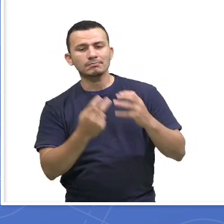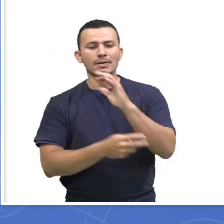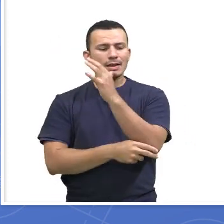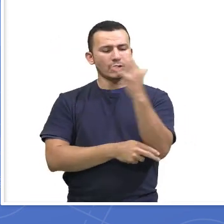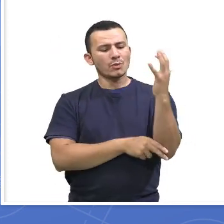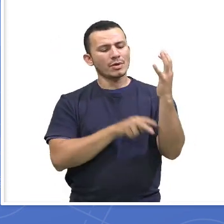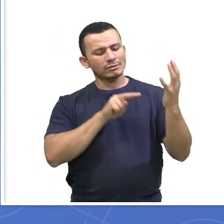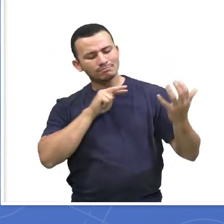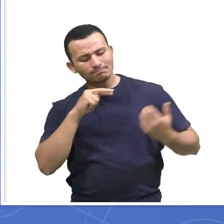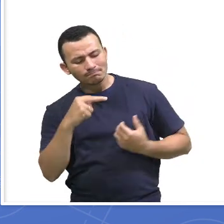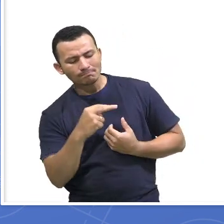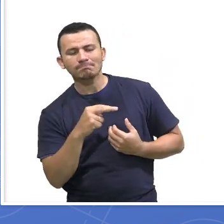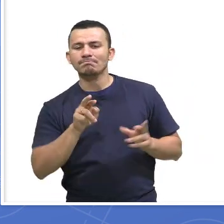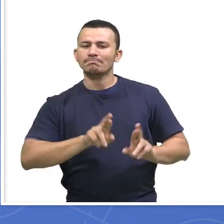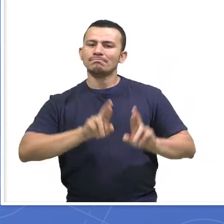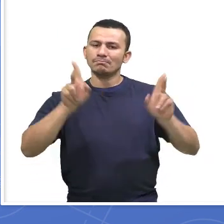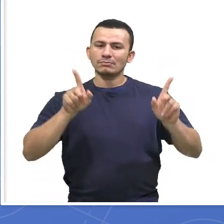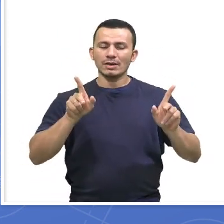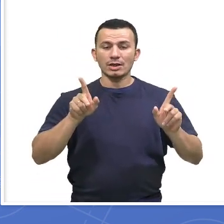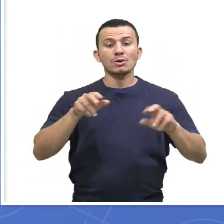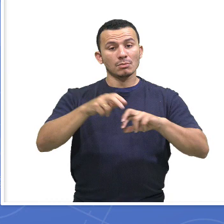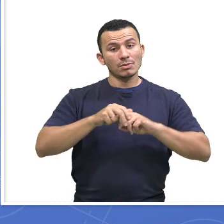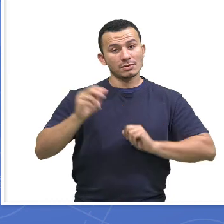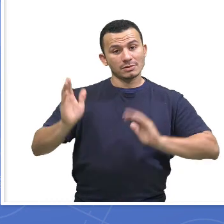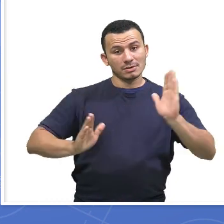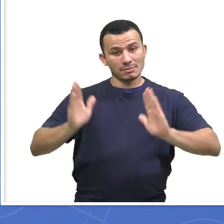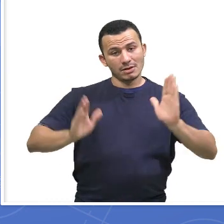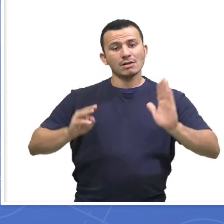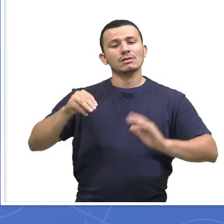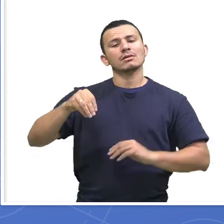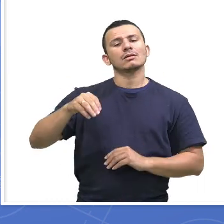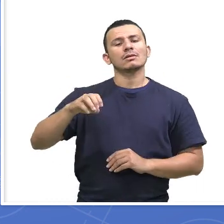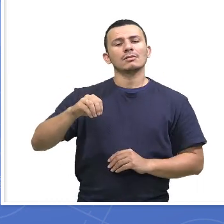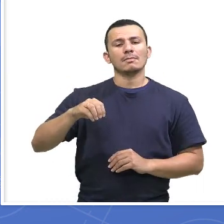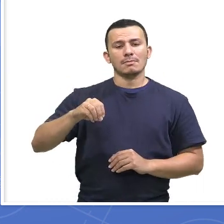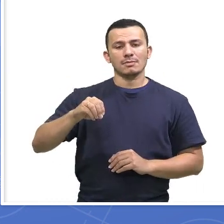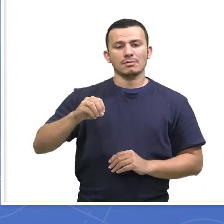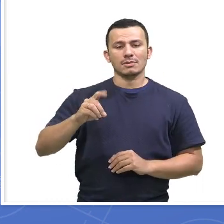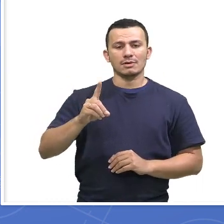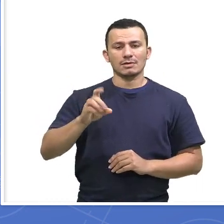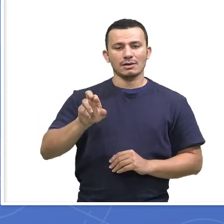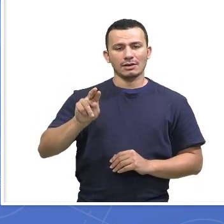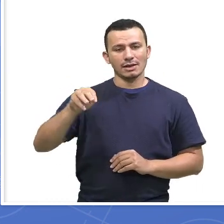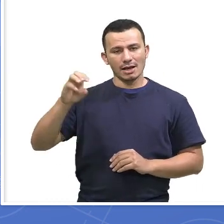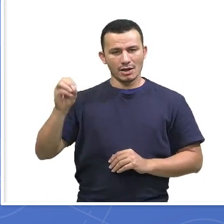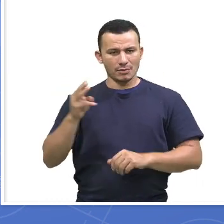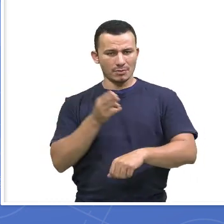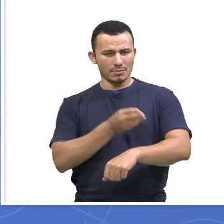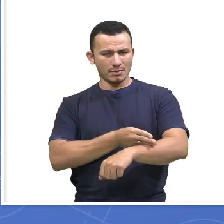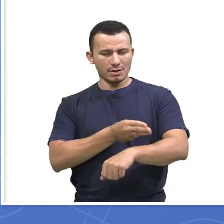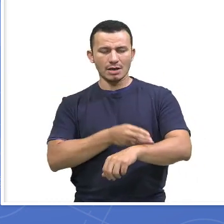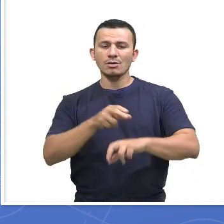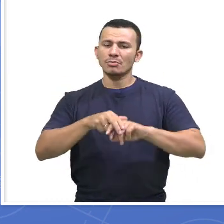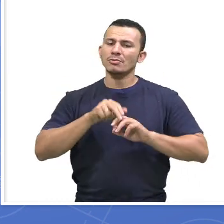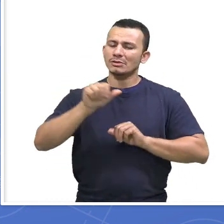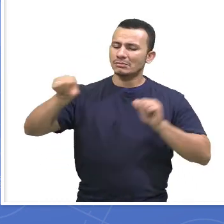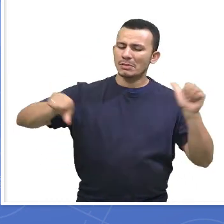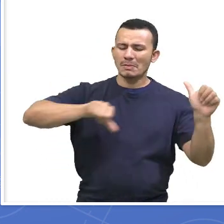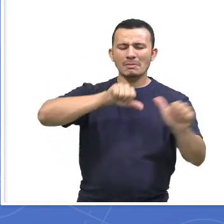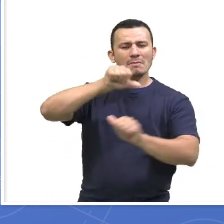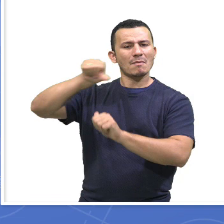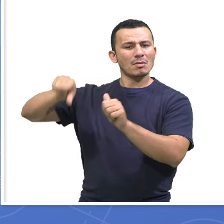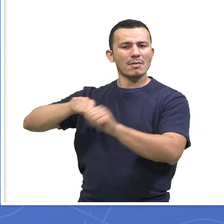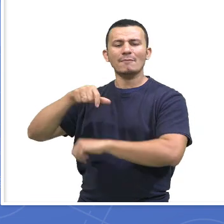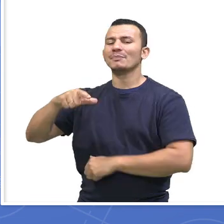mudou, né, nesse período moderno aí. Então, ocorreu várias mudanças, né? Nós